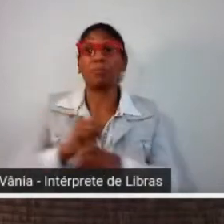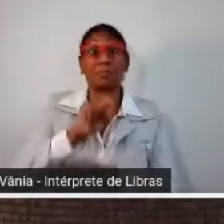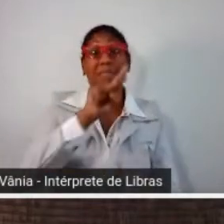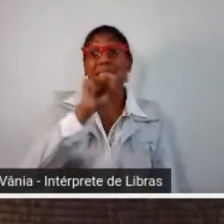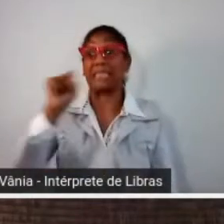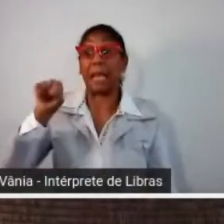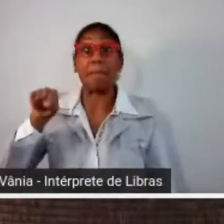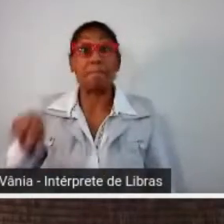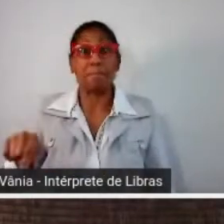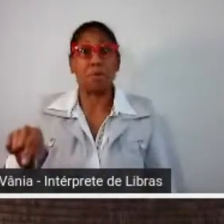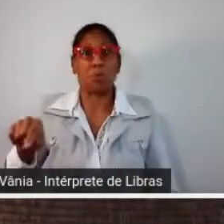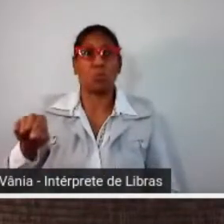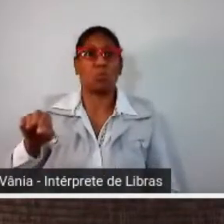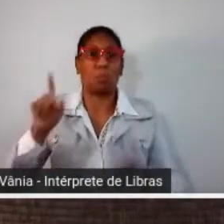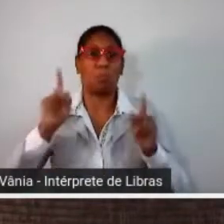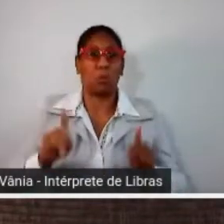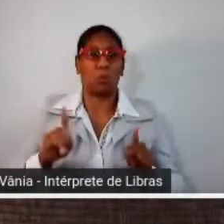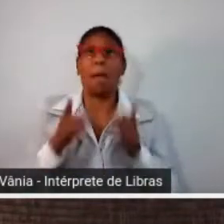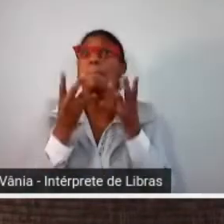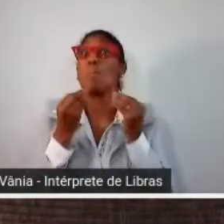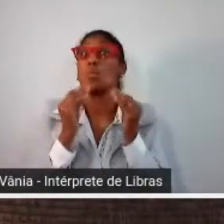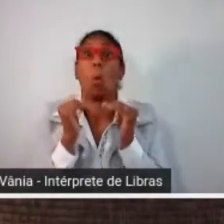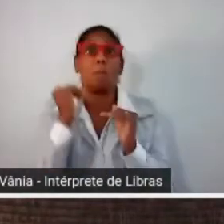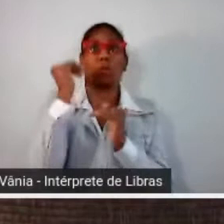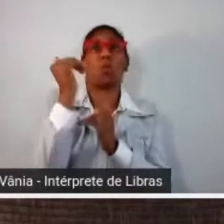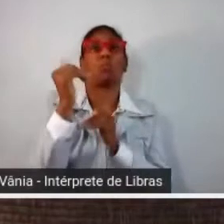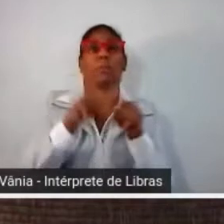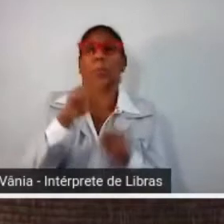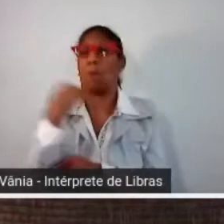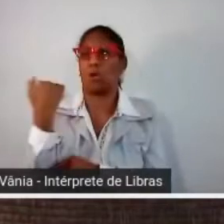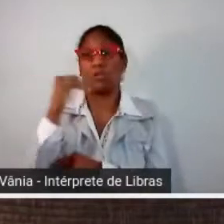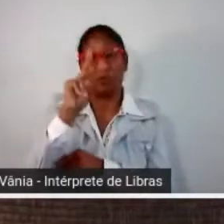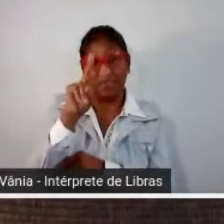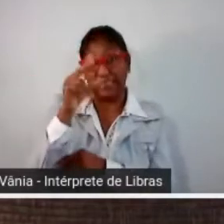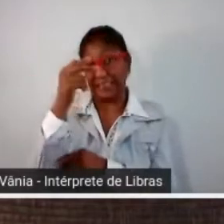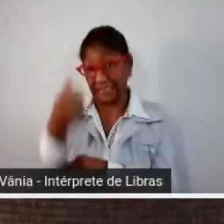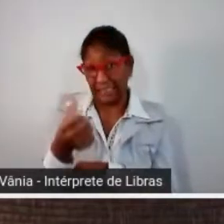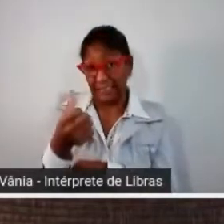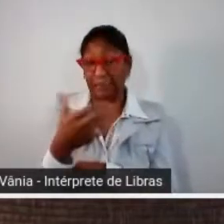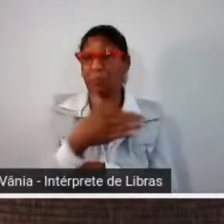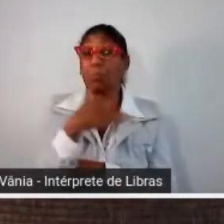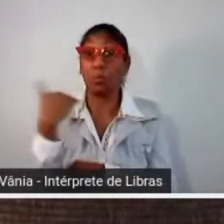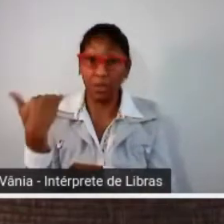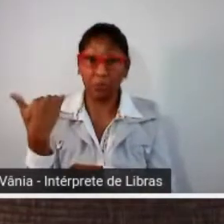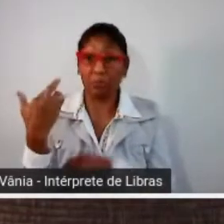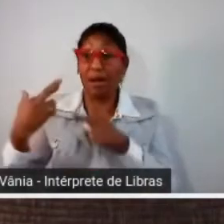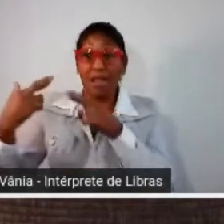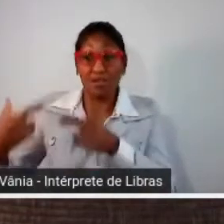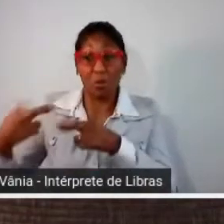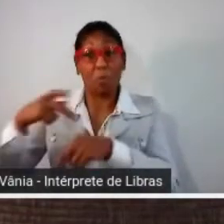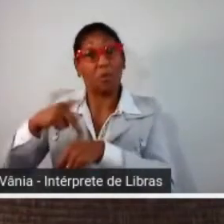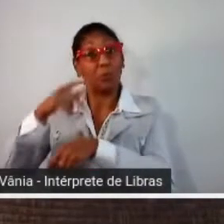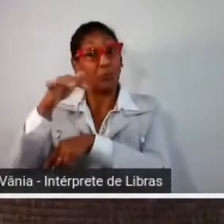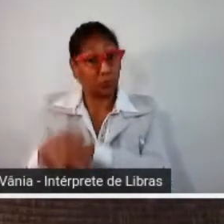de hospitalizações. Aumentou óbitos também, né? Foi para 26 óbitos a região de Passo